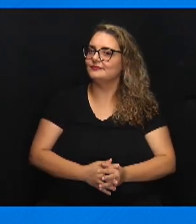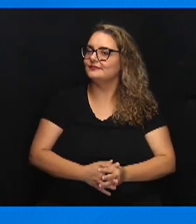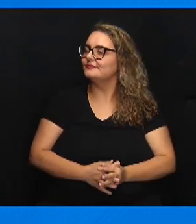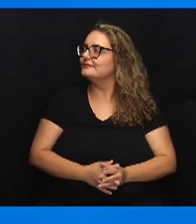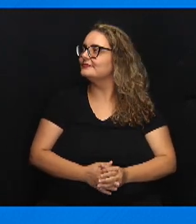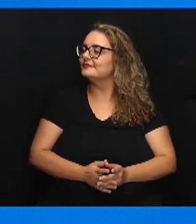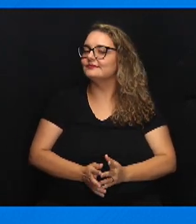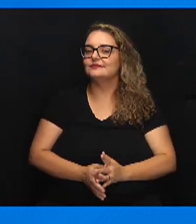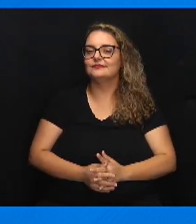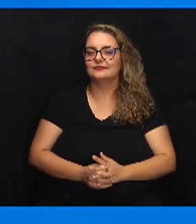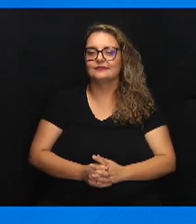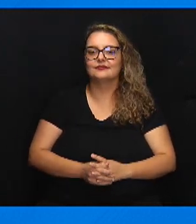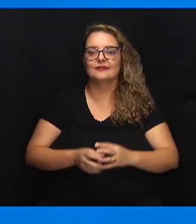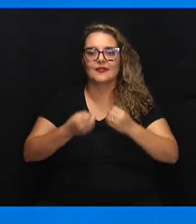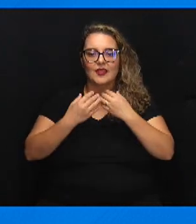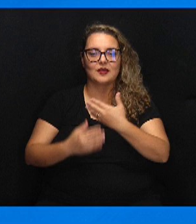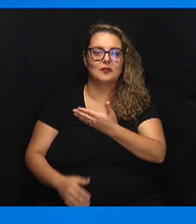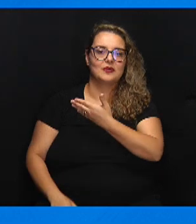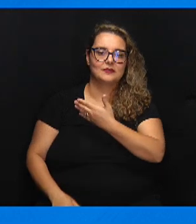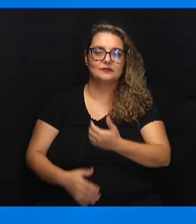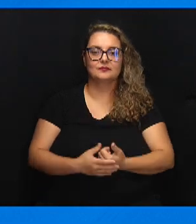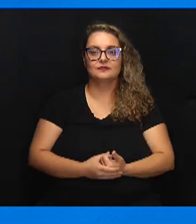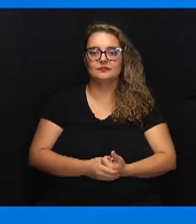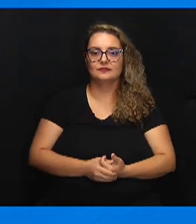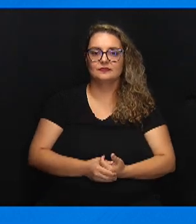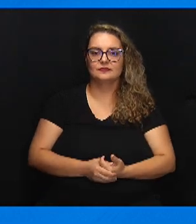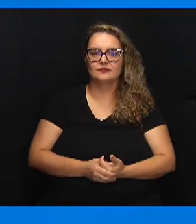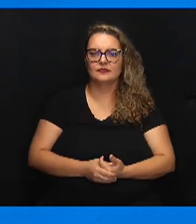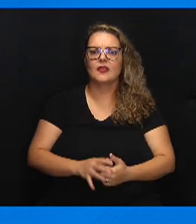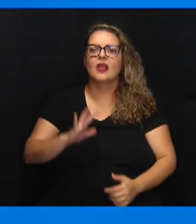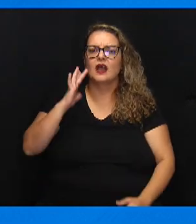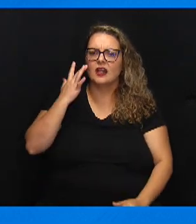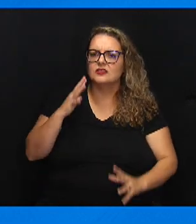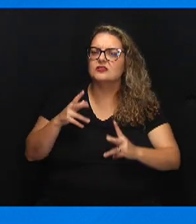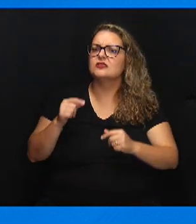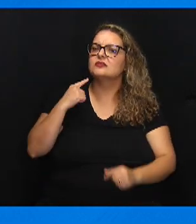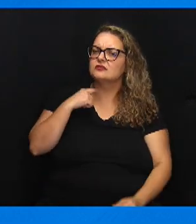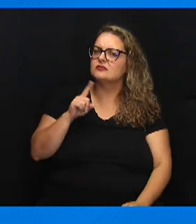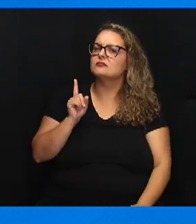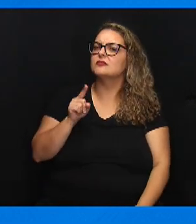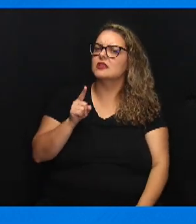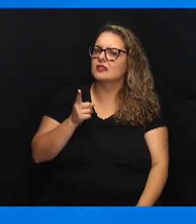É bom demais. E aí, é onde? Isso é tudo, acho que Minas Gerais. Minas.